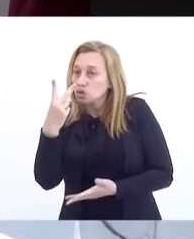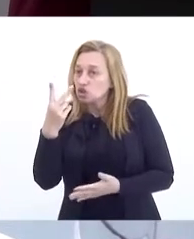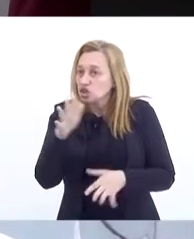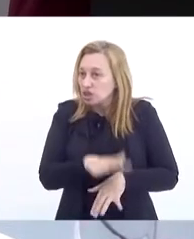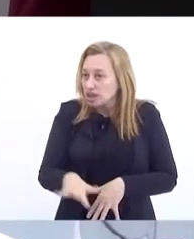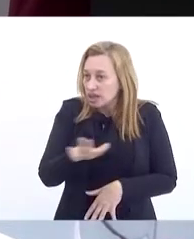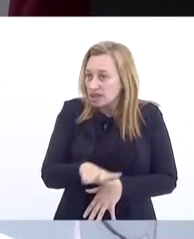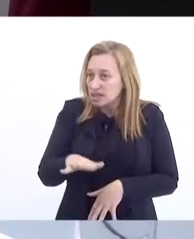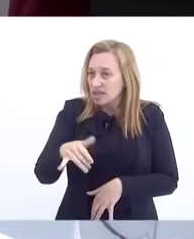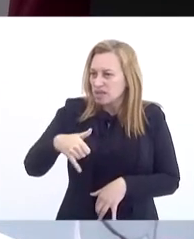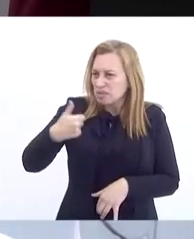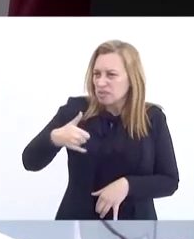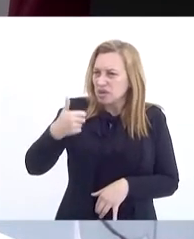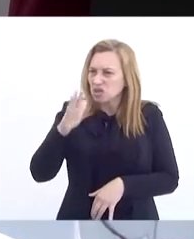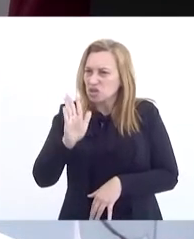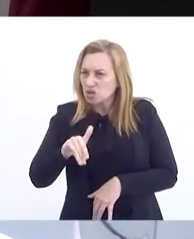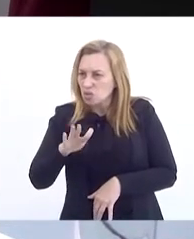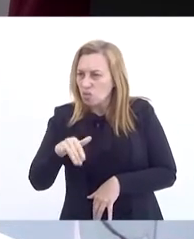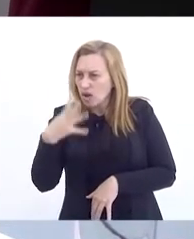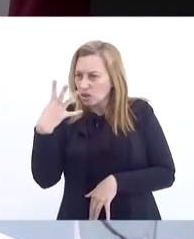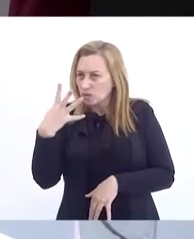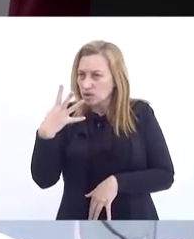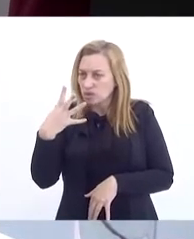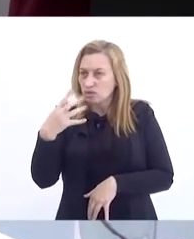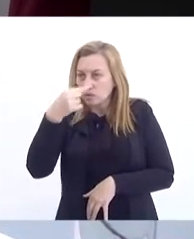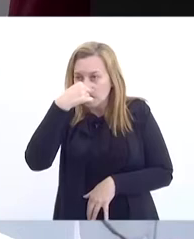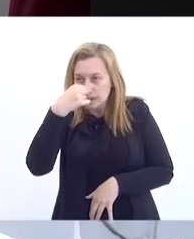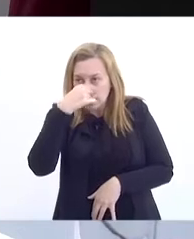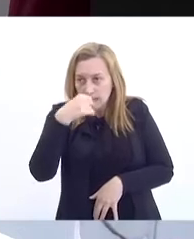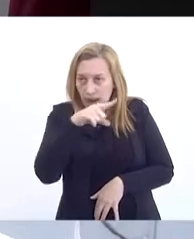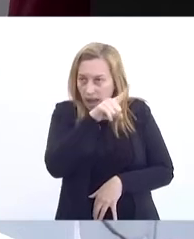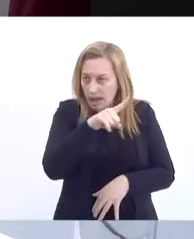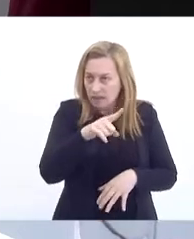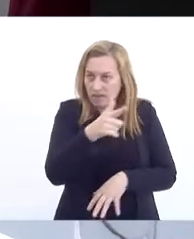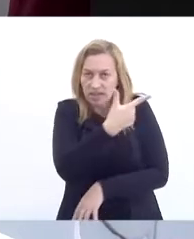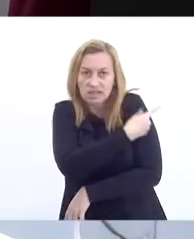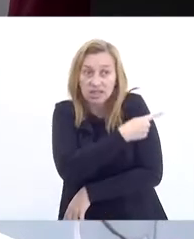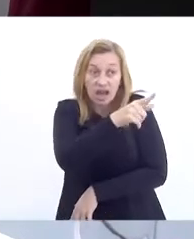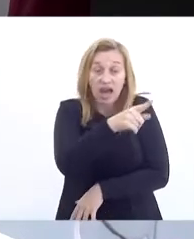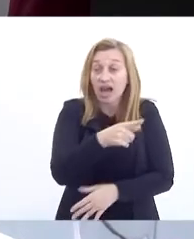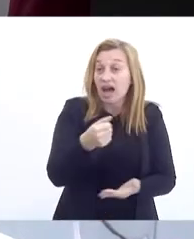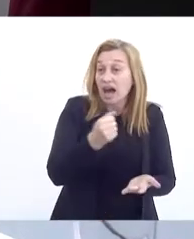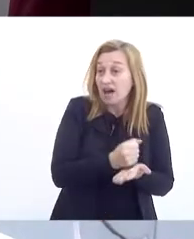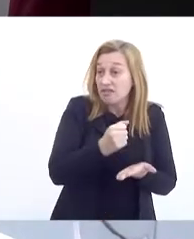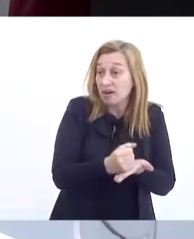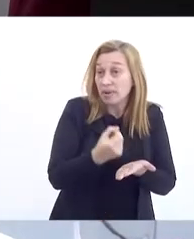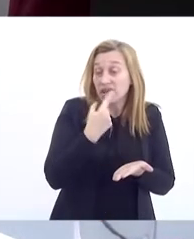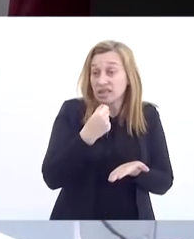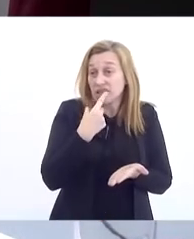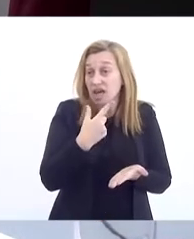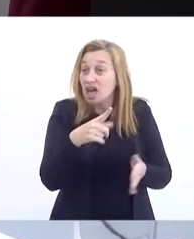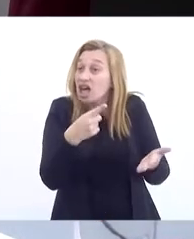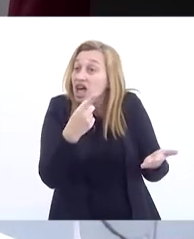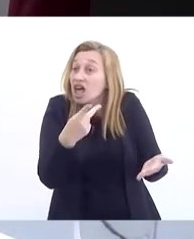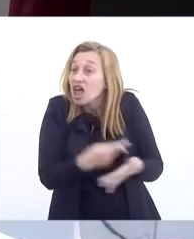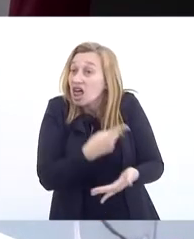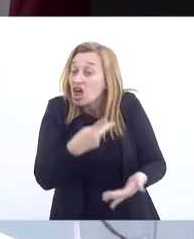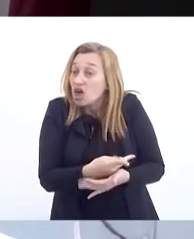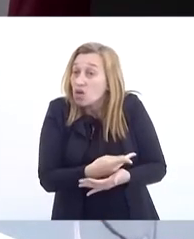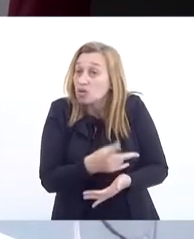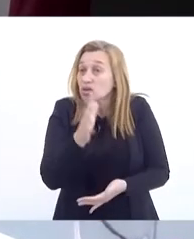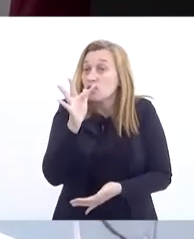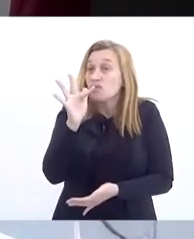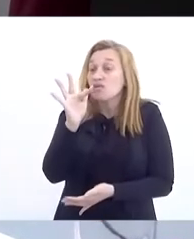irmãos, foram se vacinar para a gripe. A farmácia errou. Vacinou. Deu